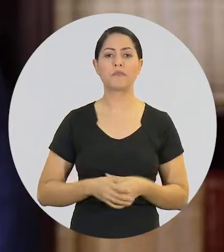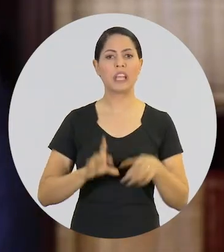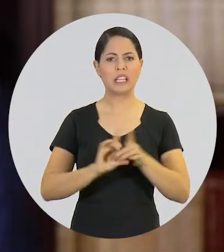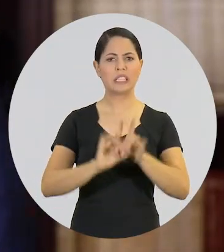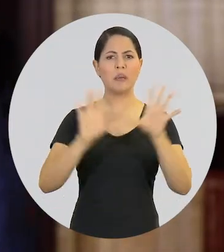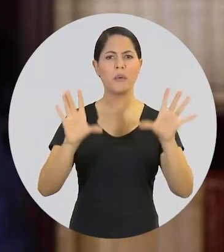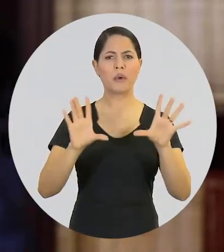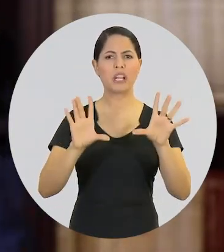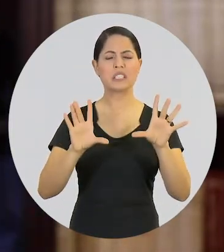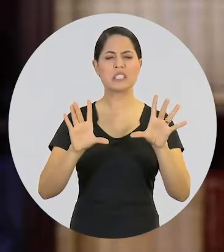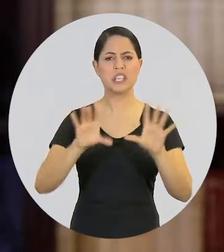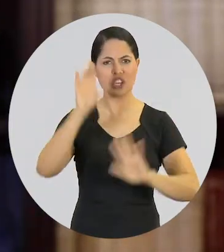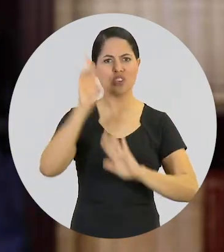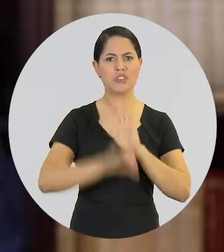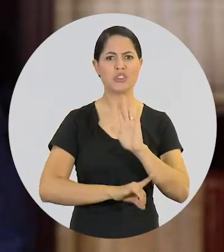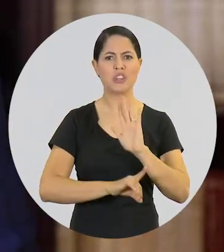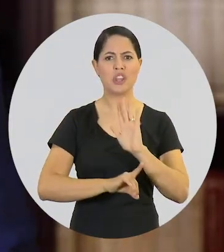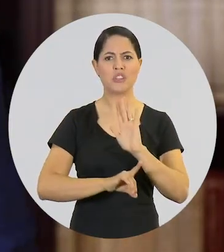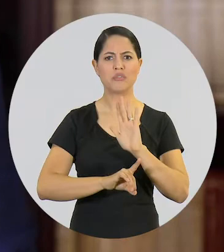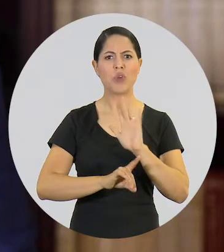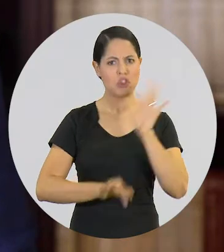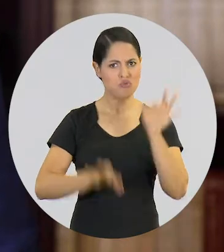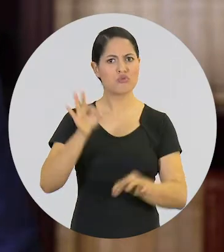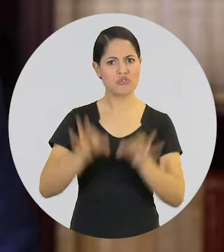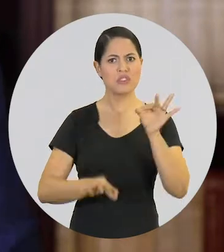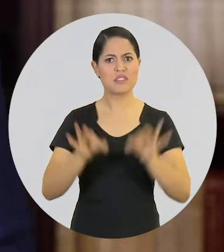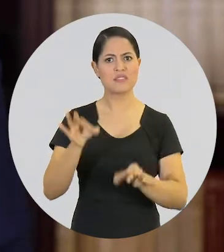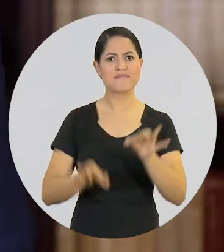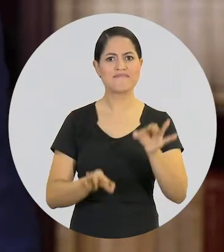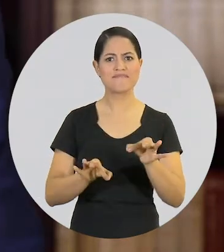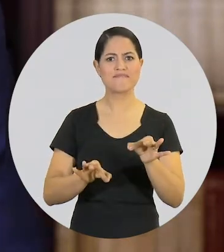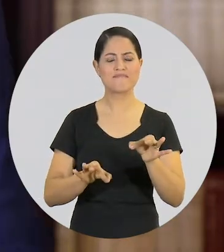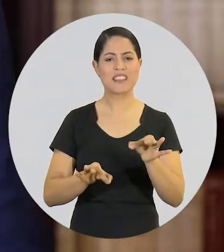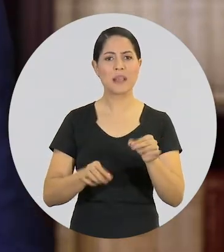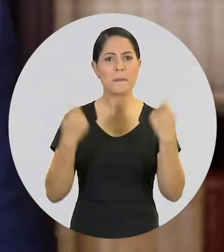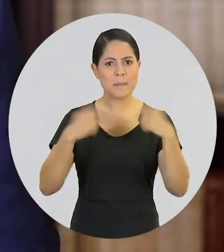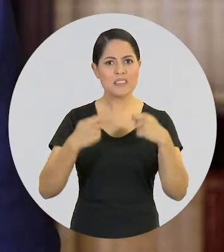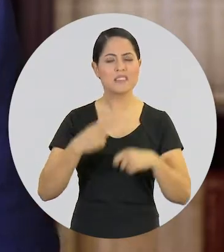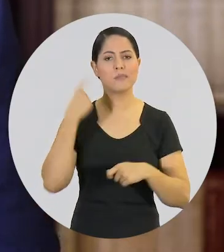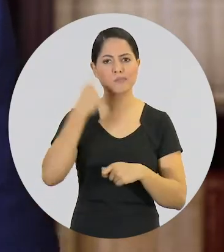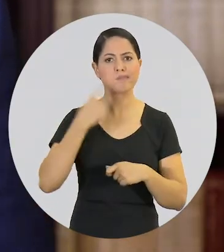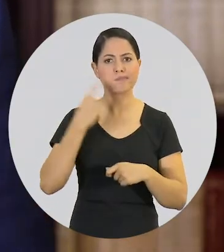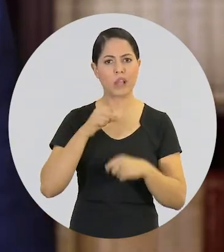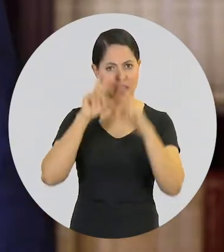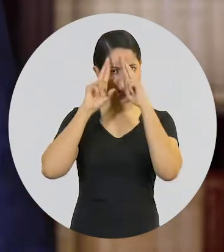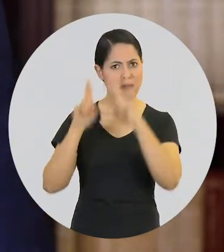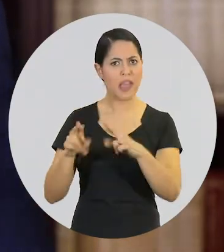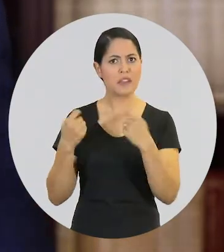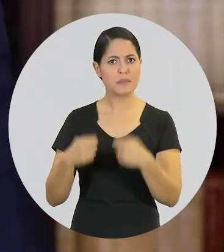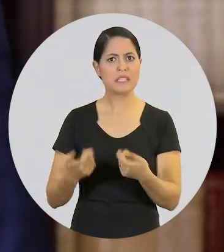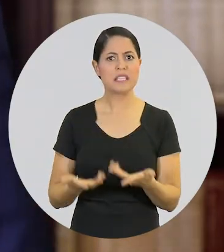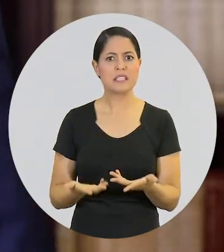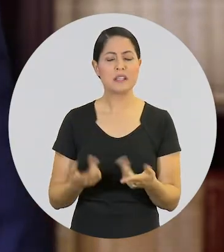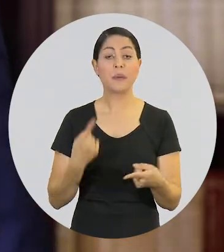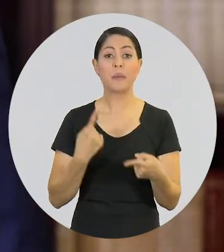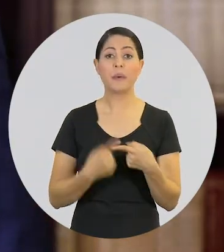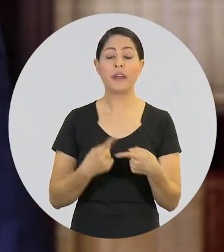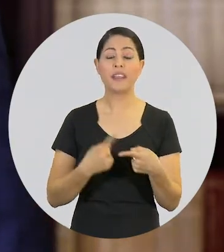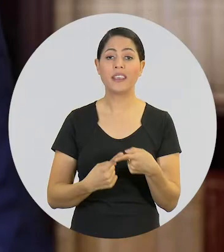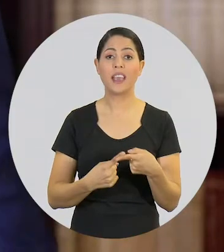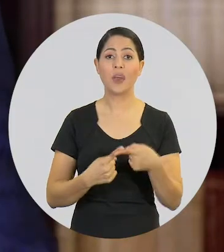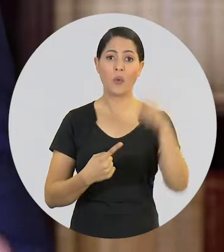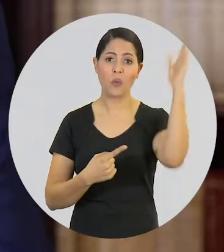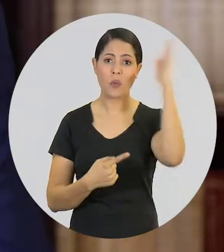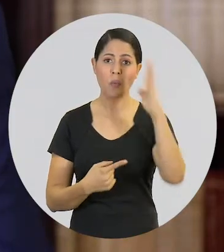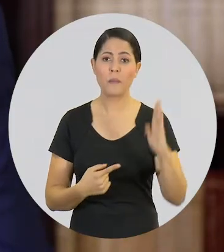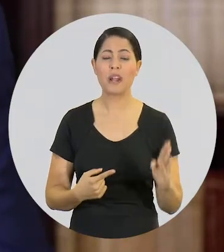convicção de que democracia e Estado de Direito, como justiça, não sobrevivem sem o advogado respeitado, porque